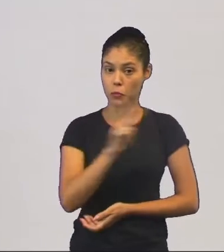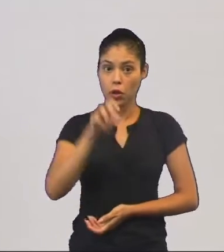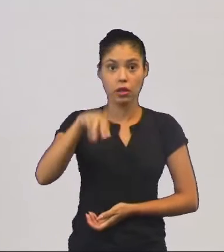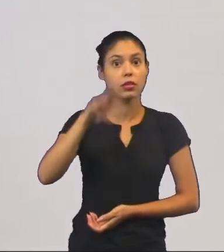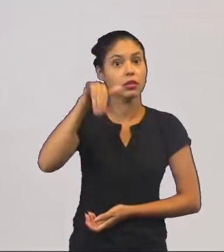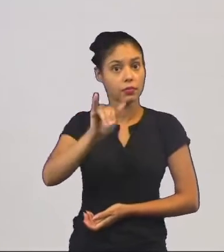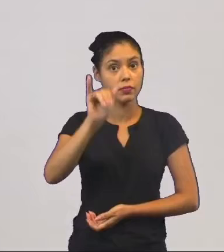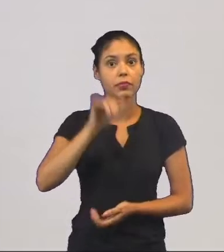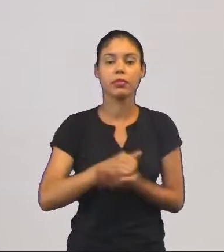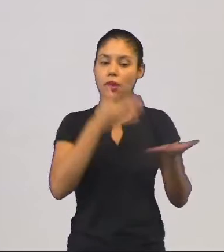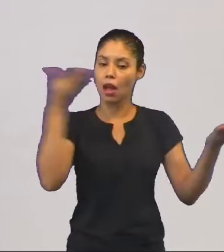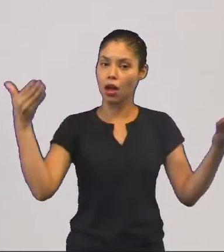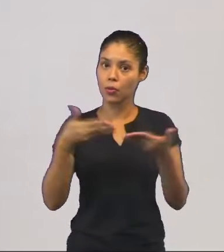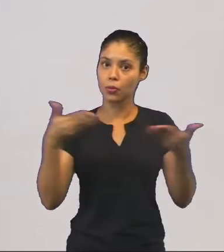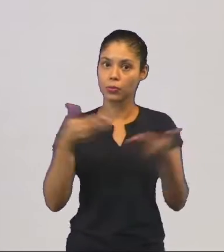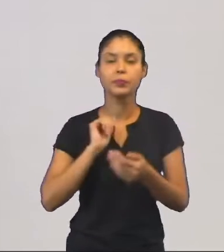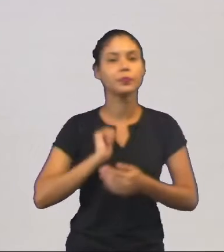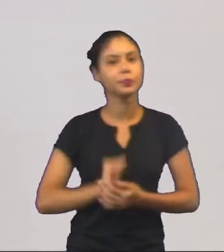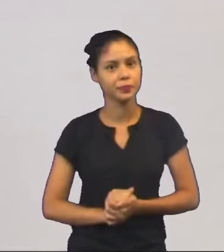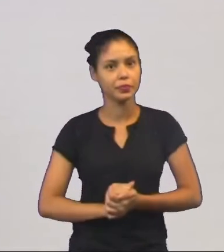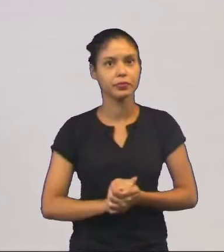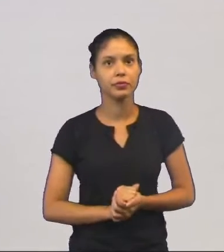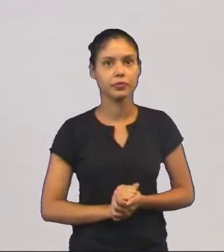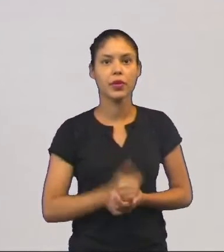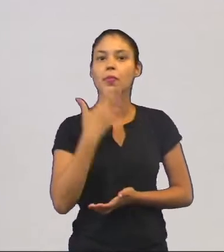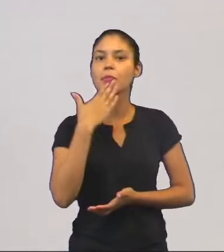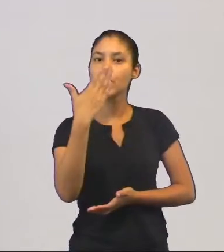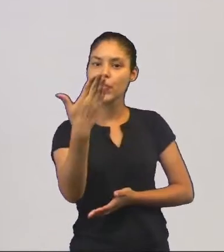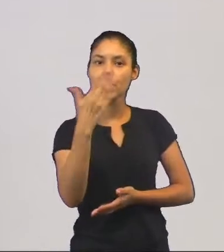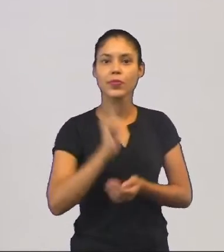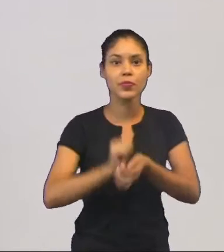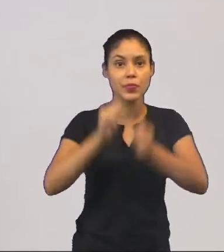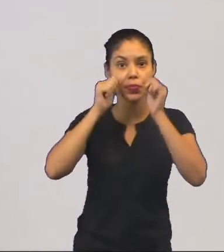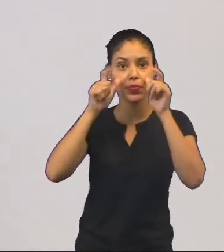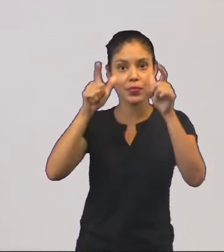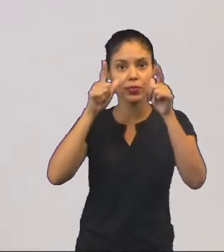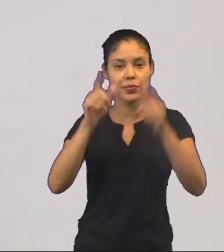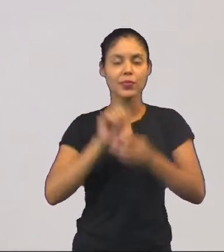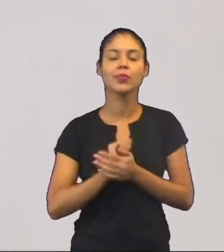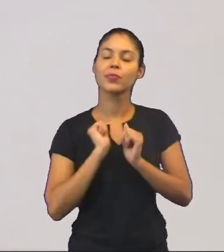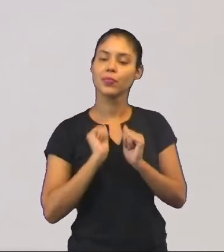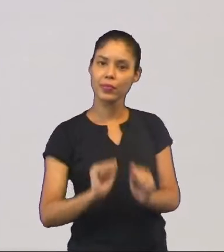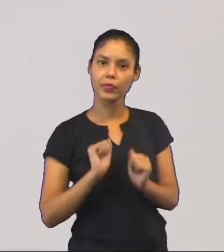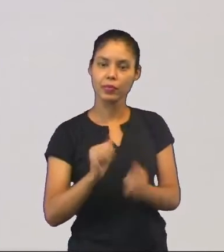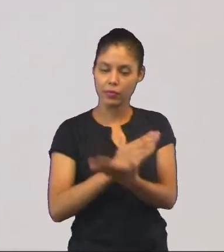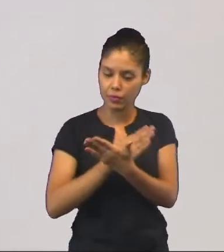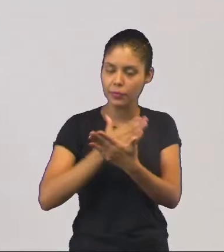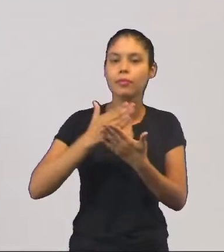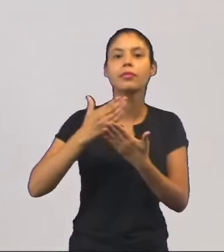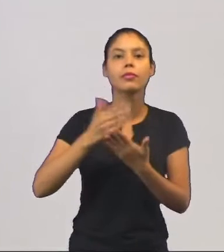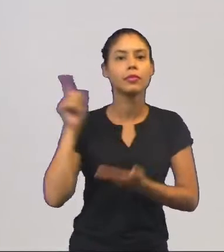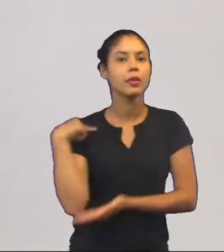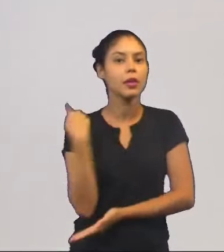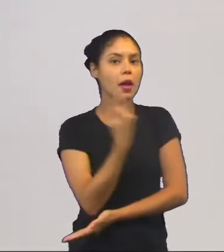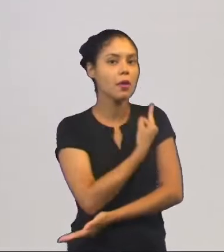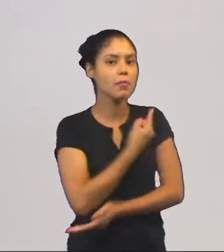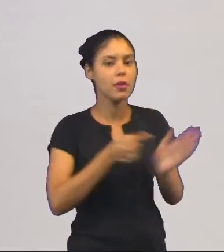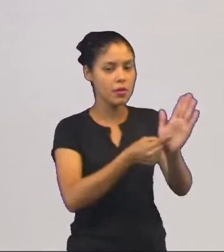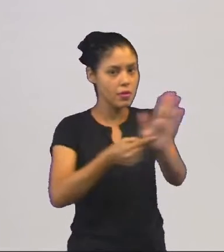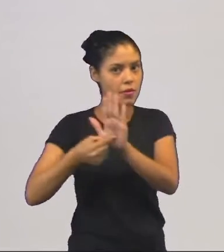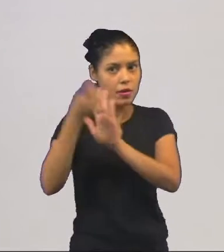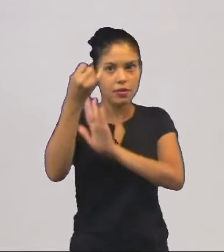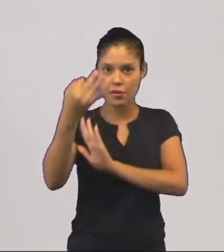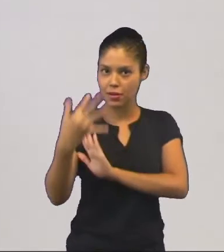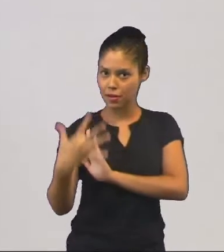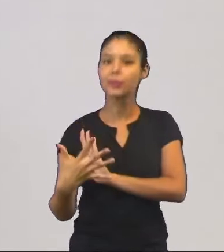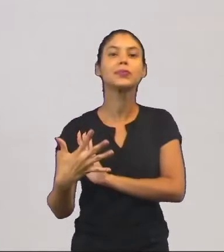Ney Araújo e a partir deste momento eu peço a sua atenção para que eu possa iniciar a minha exposição